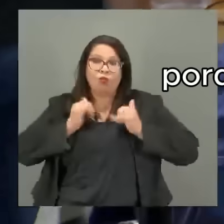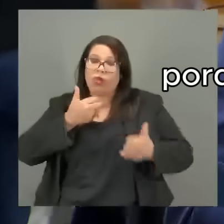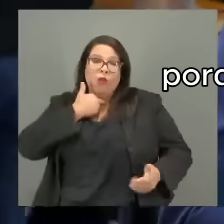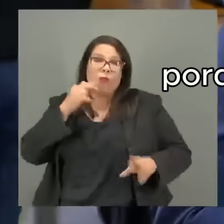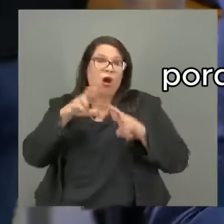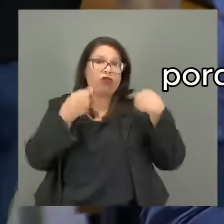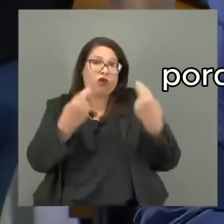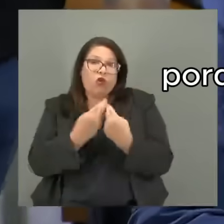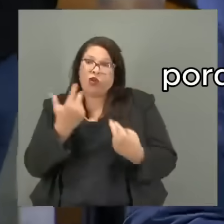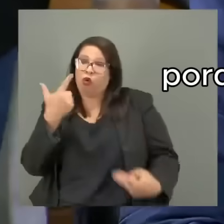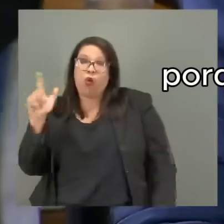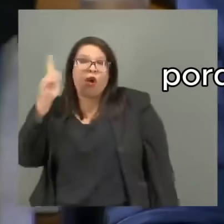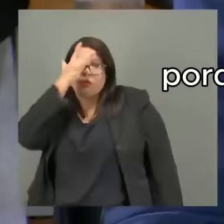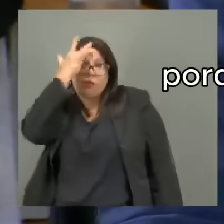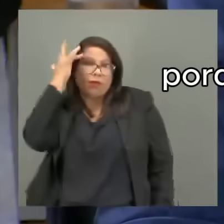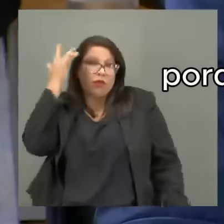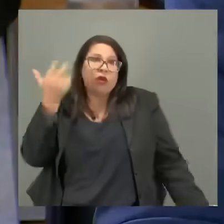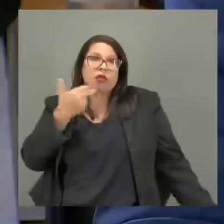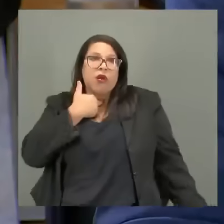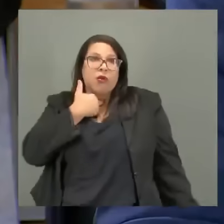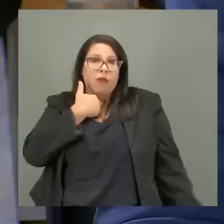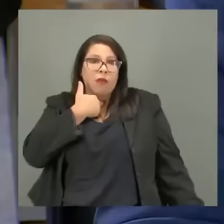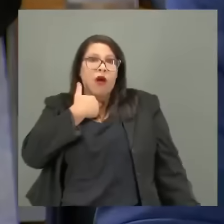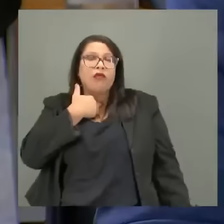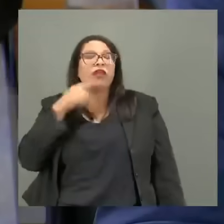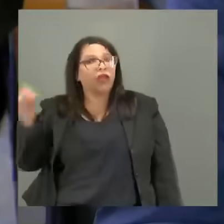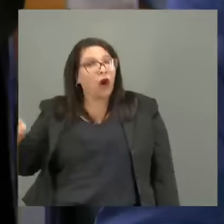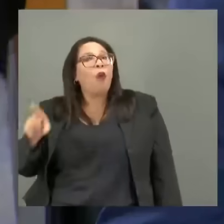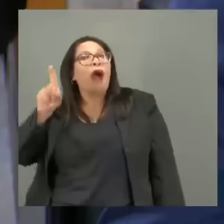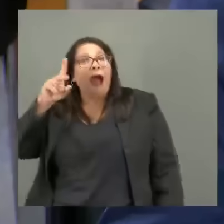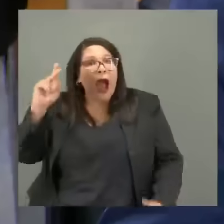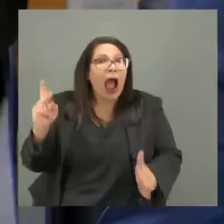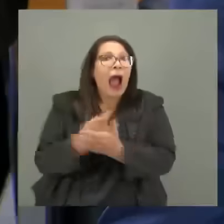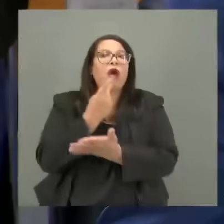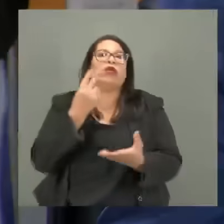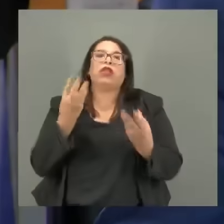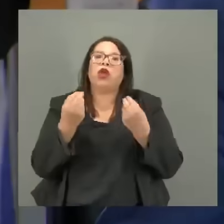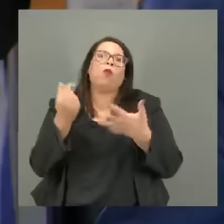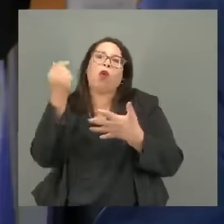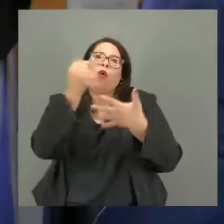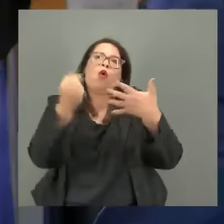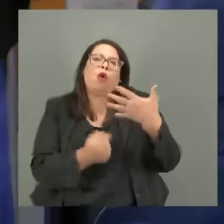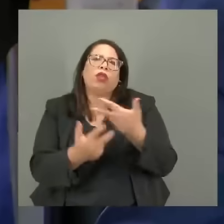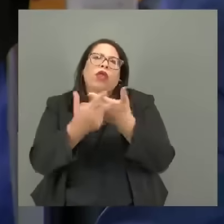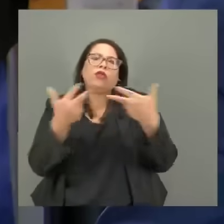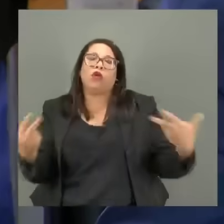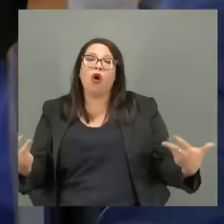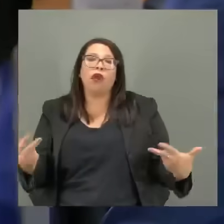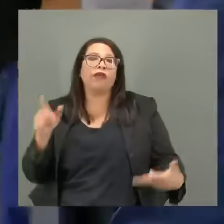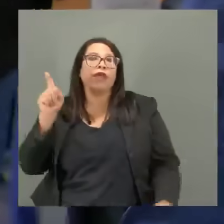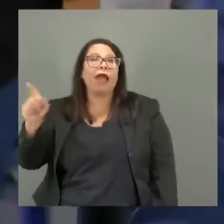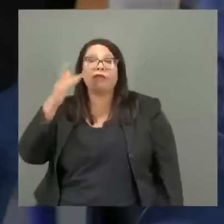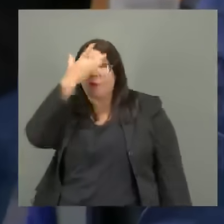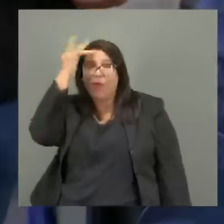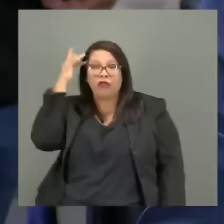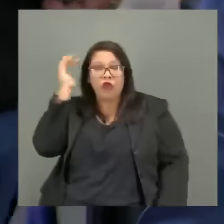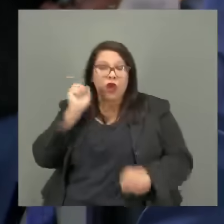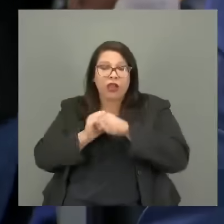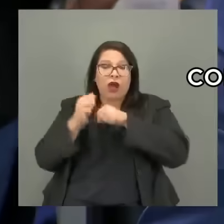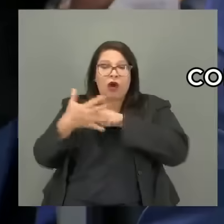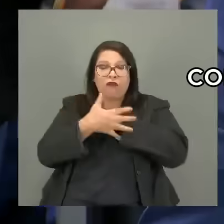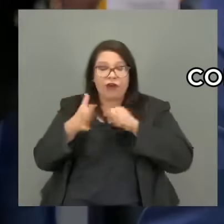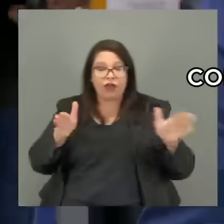porque ali era um palanque que estava sendo feito, escancarado, em cima de caixão, de pessoas